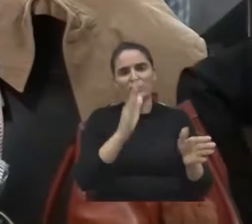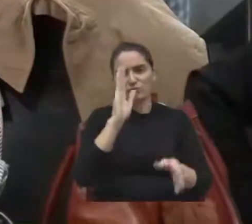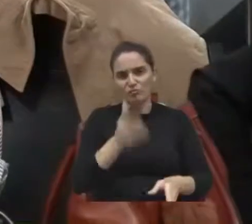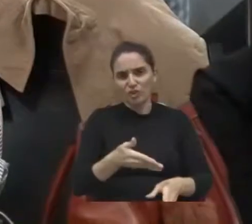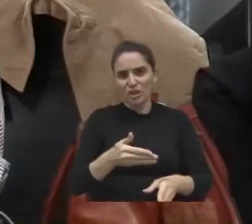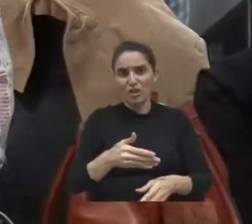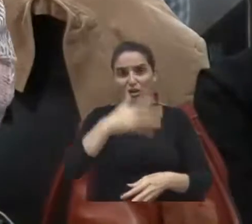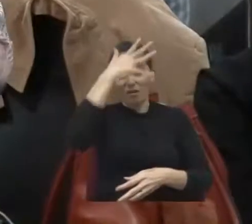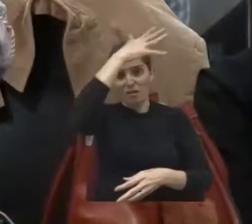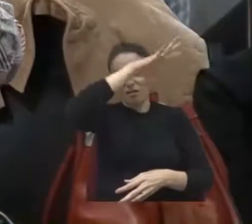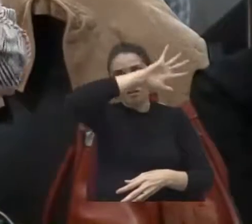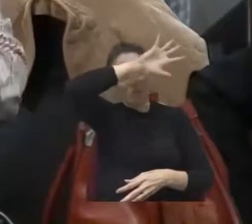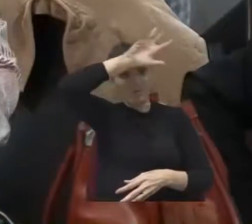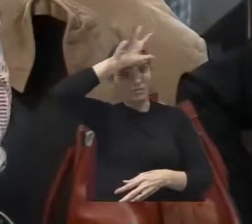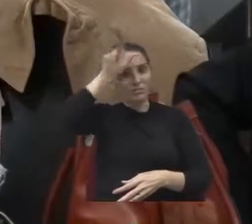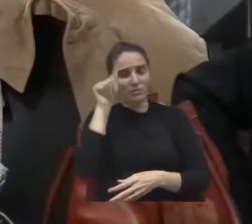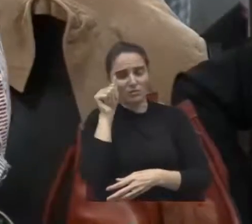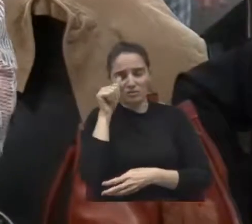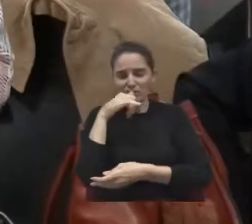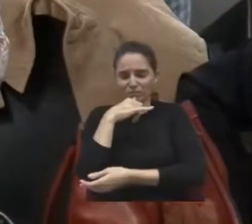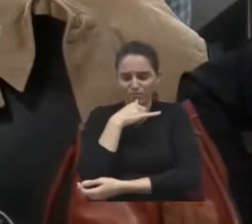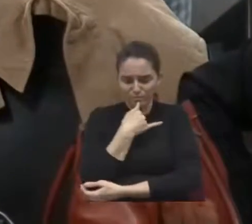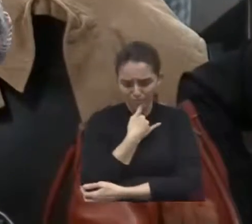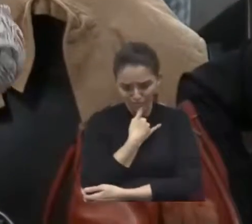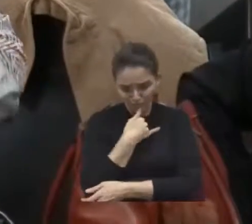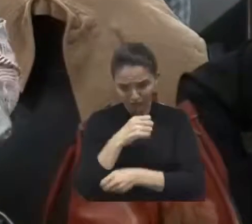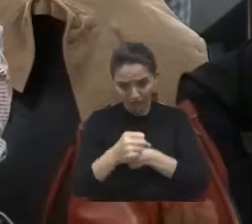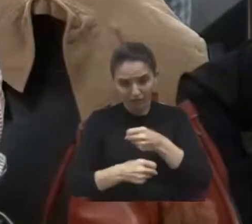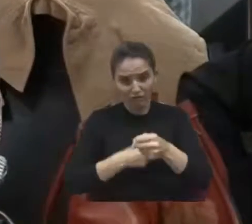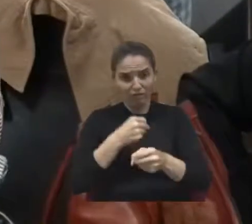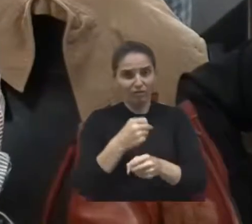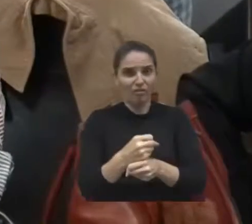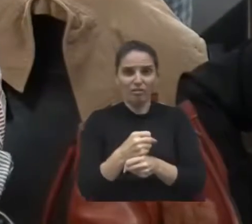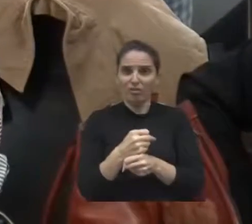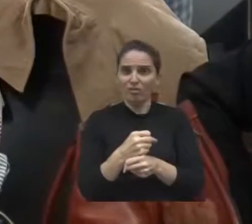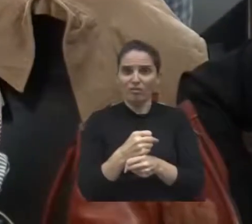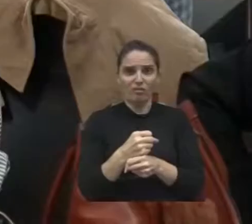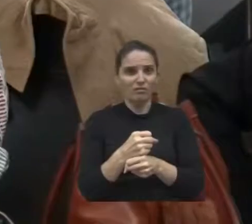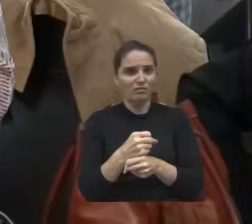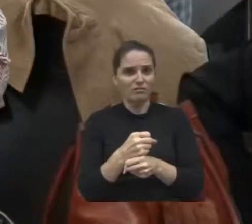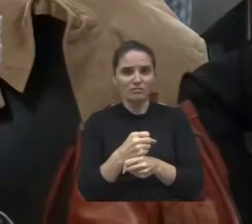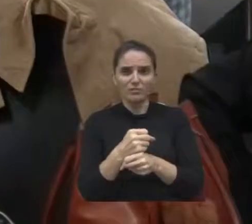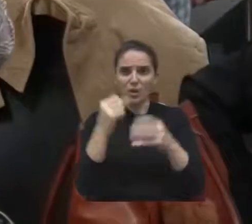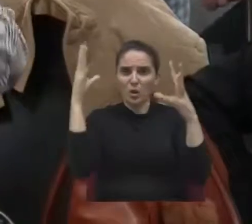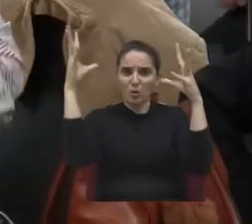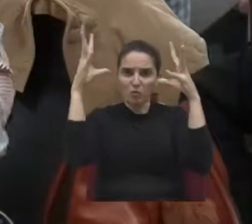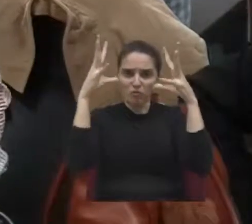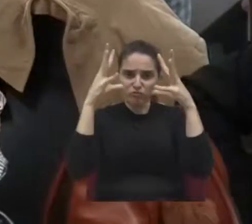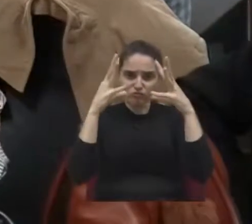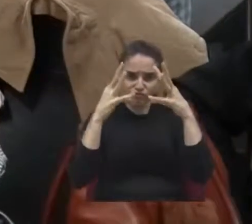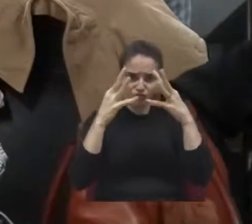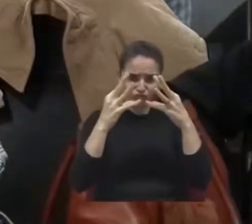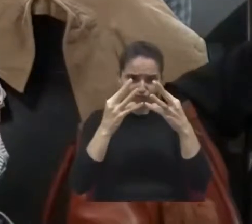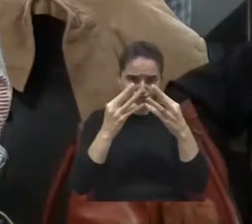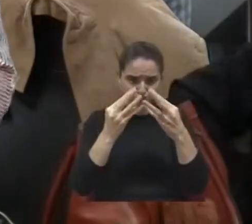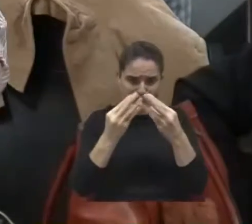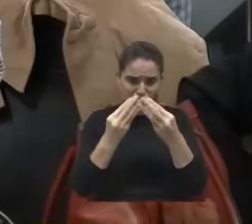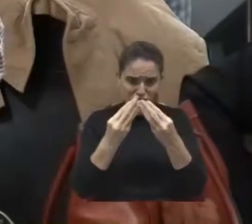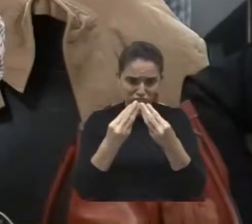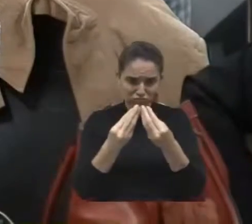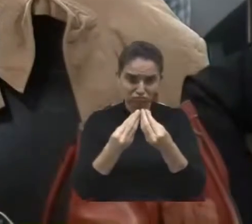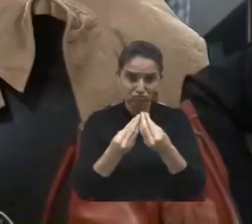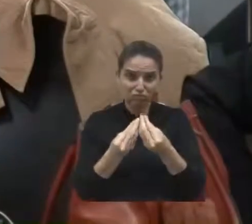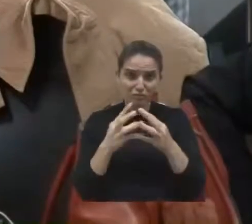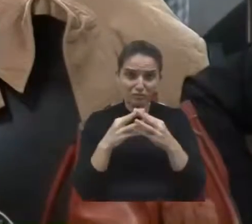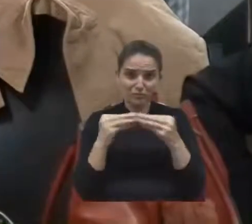que tristeza, cada ano que passa, só se traz estatística de que nós estamos realmente acabando com a nossa Amazônia. Essa